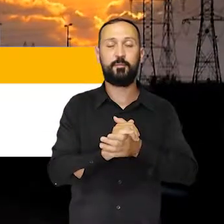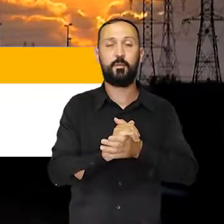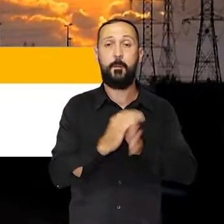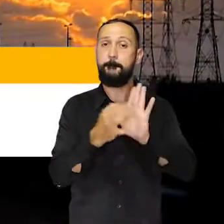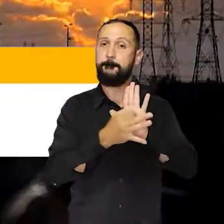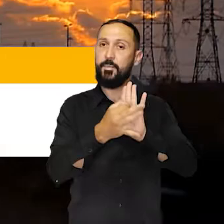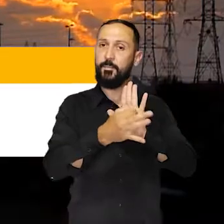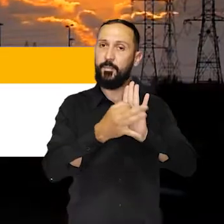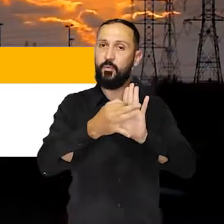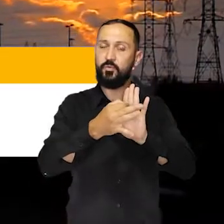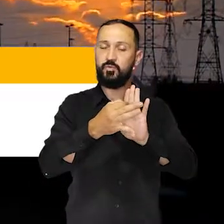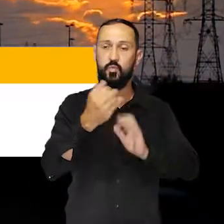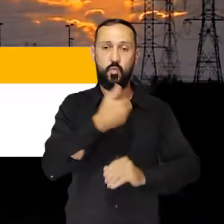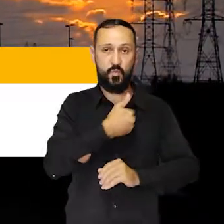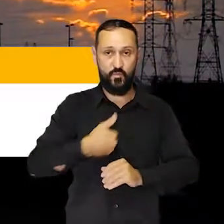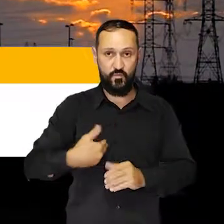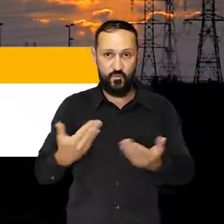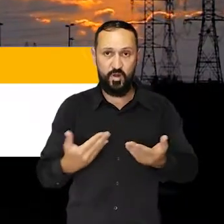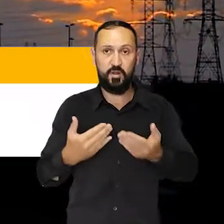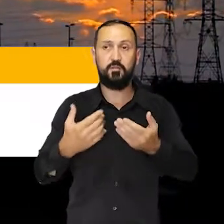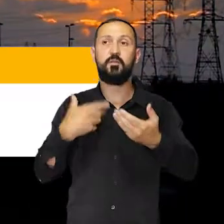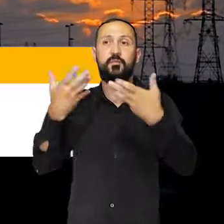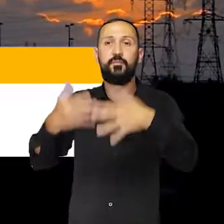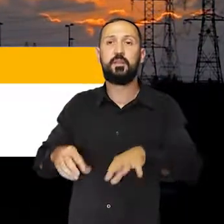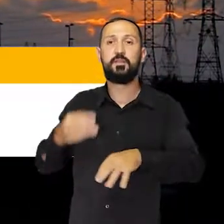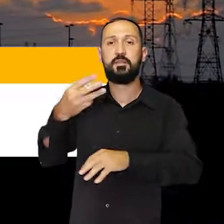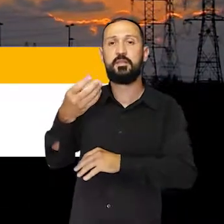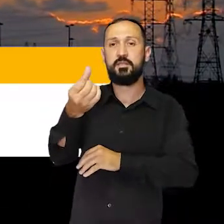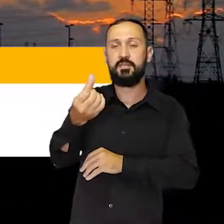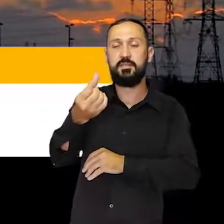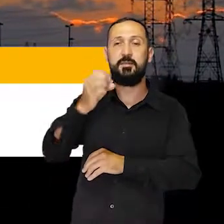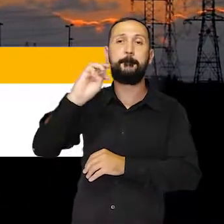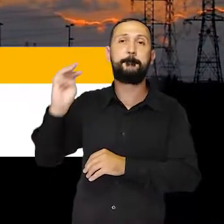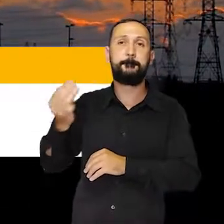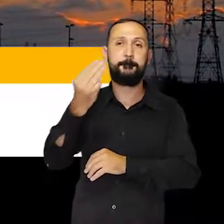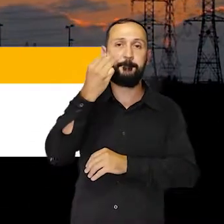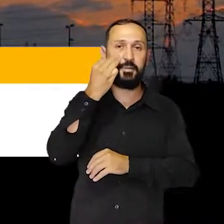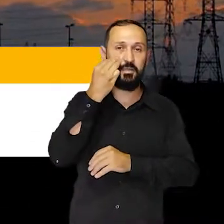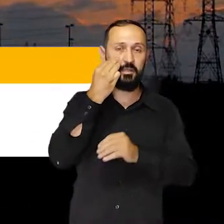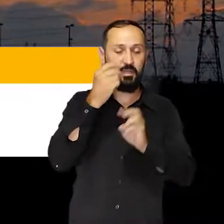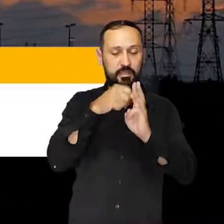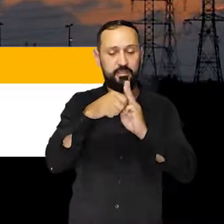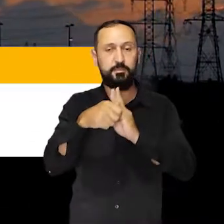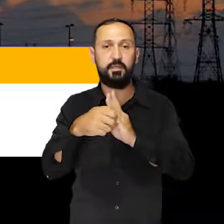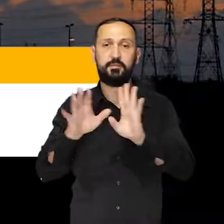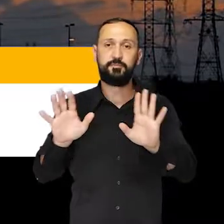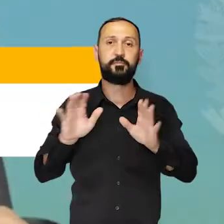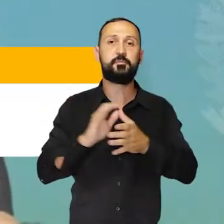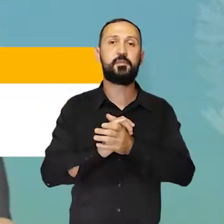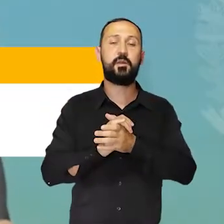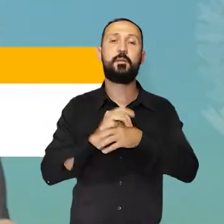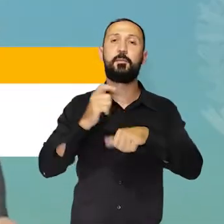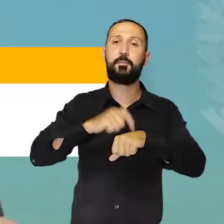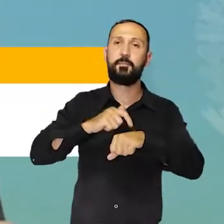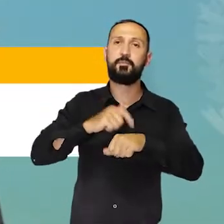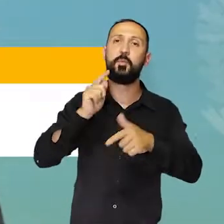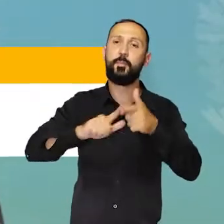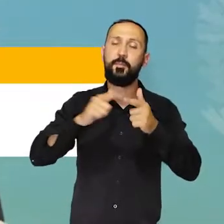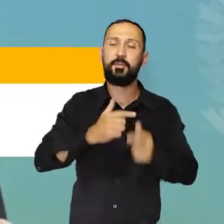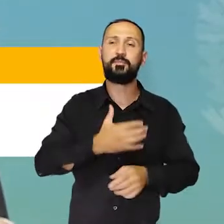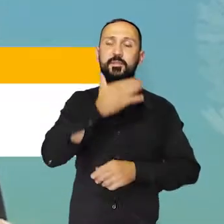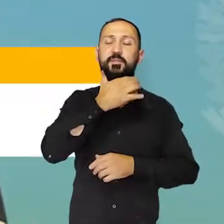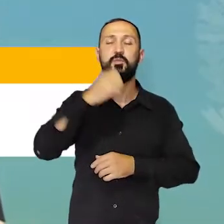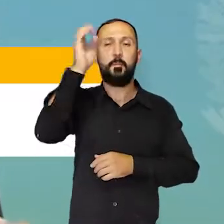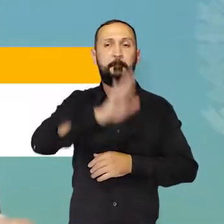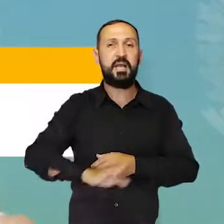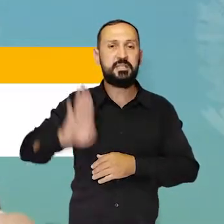com a proposta o governo de Mato Grosso do Sul abre mão de 36 milhões a cada trimestre nós temos um momento